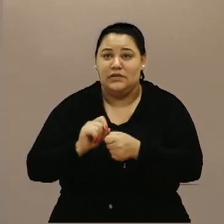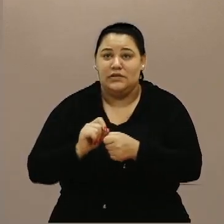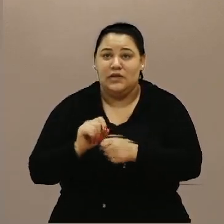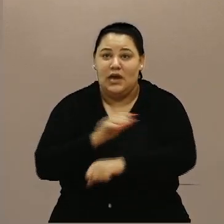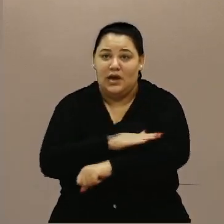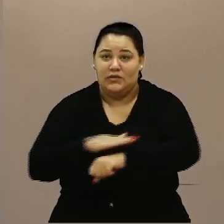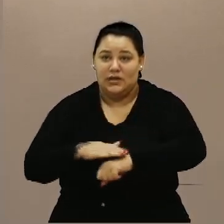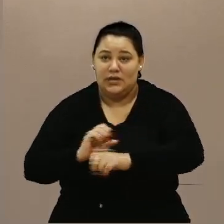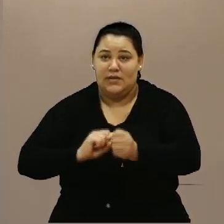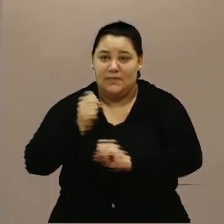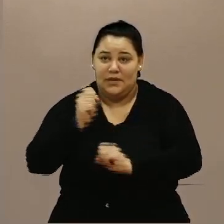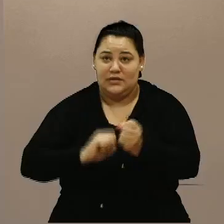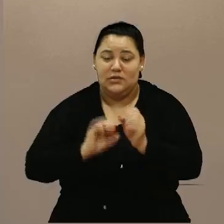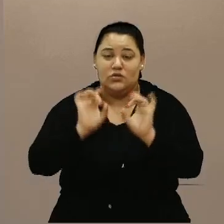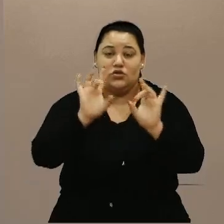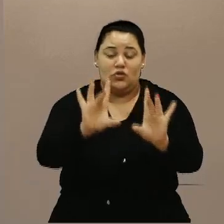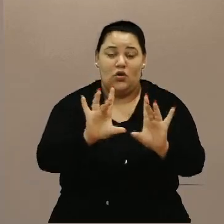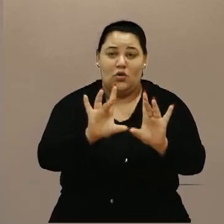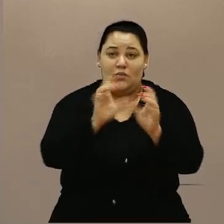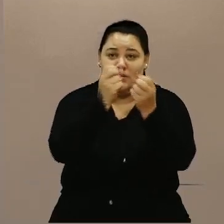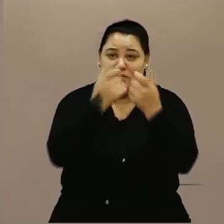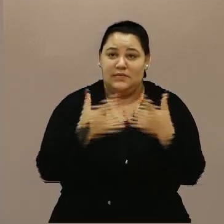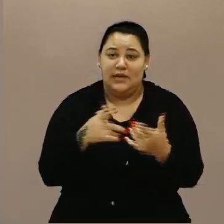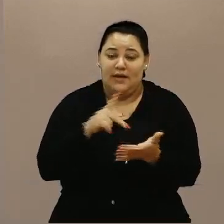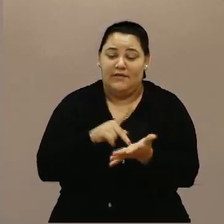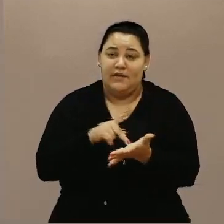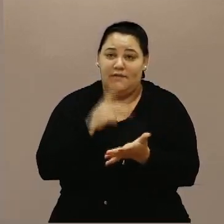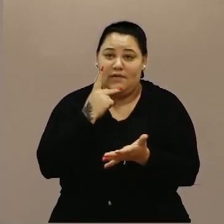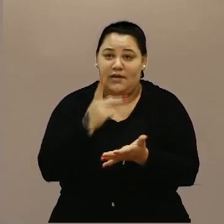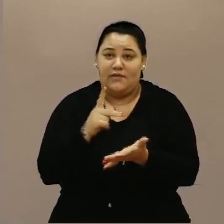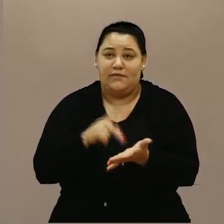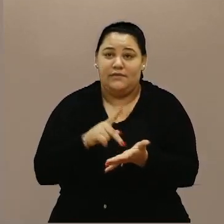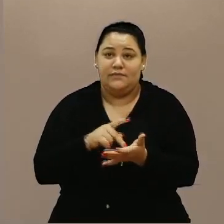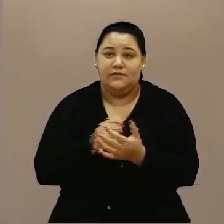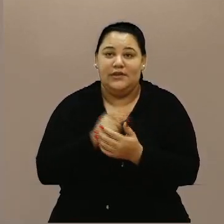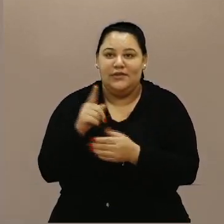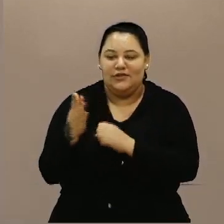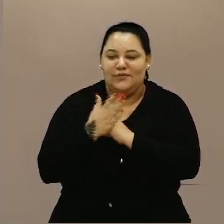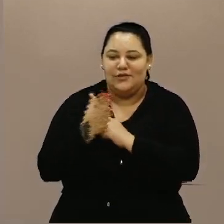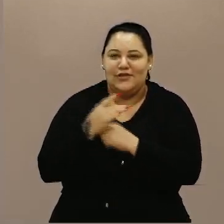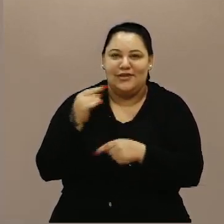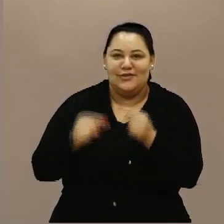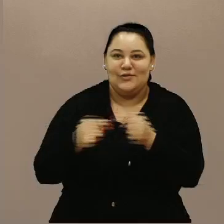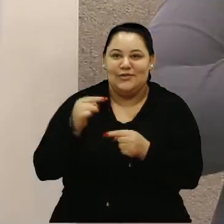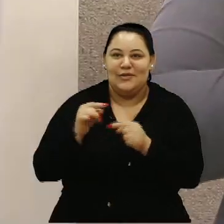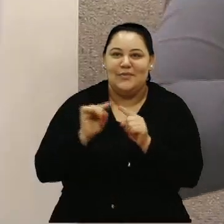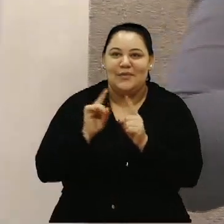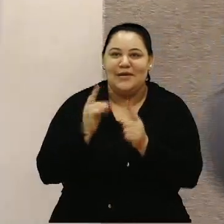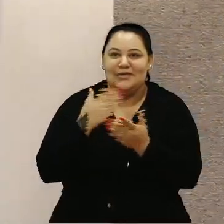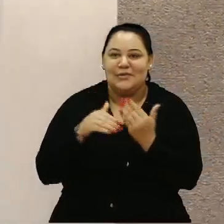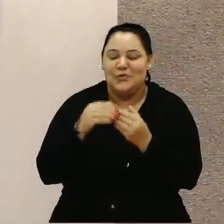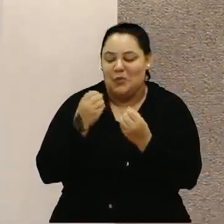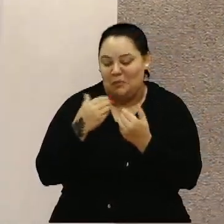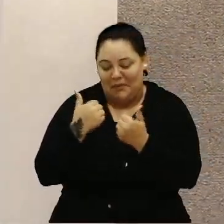da empresa. Só para restituir a verdade. Eu achei que ele ia me ajudar no debate, mas tudo bem. Desculpa. Obrigado,